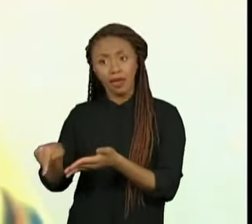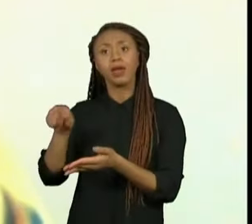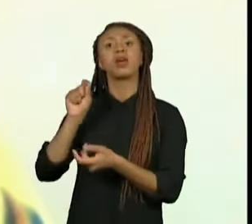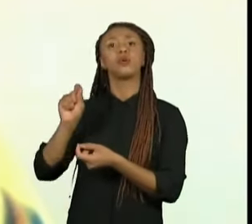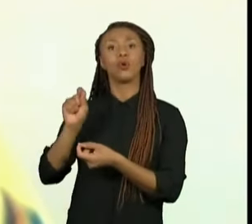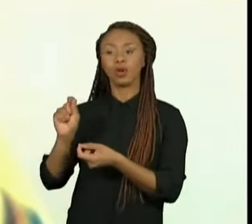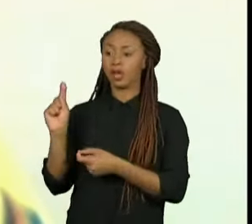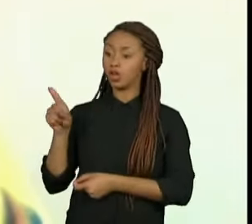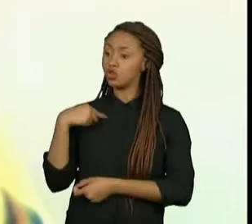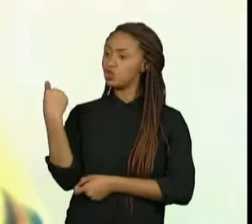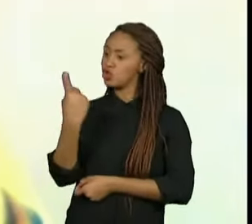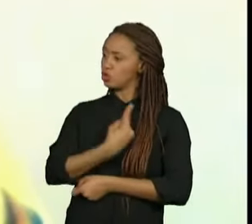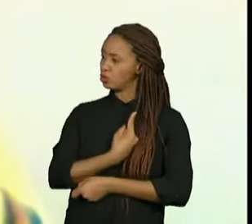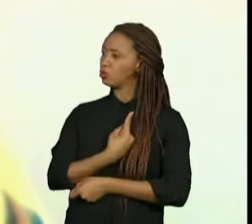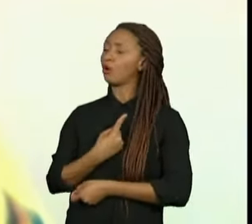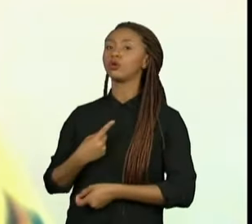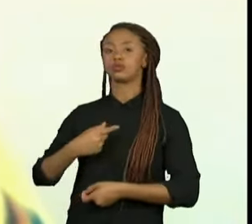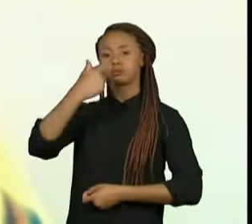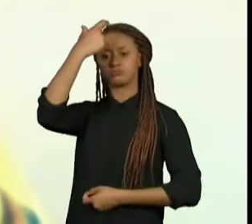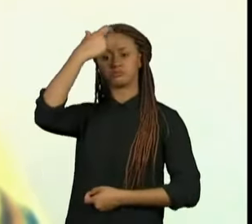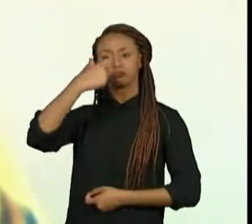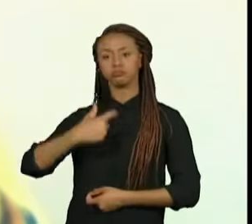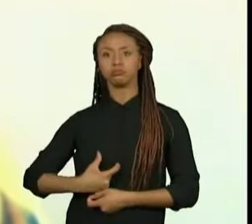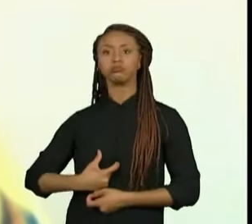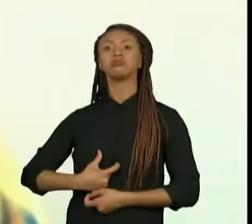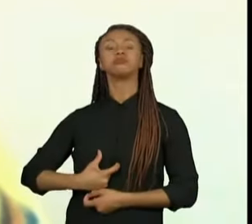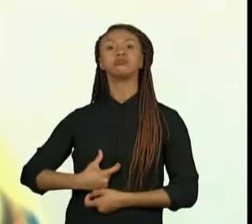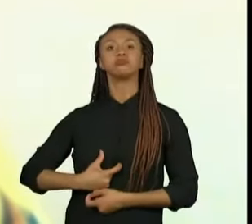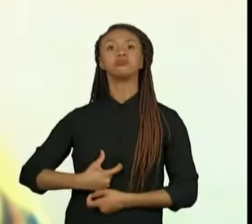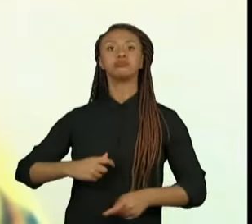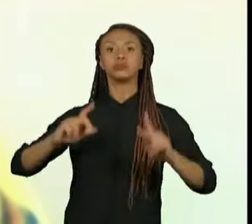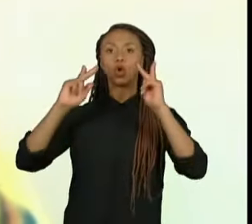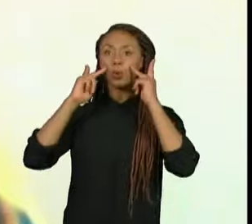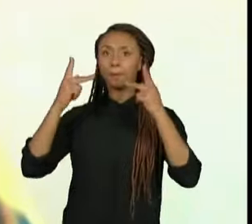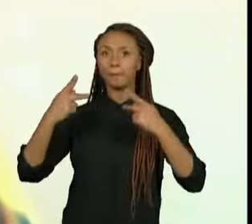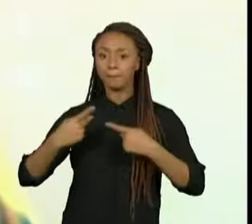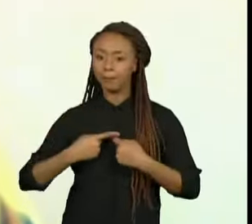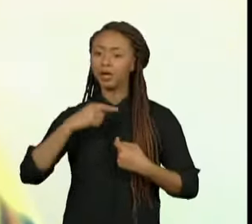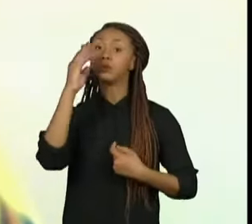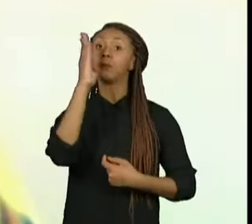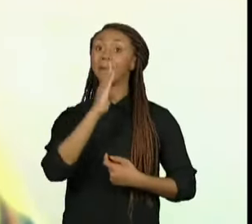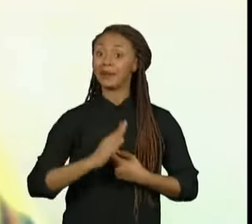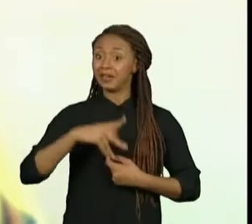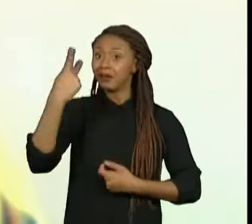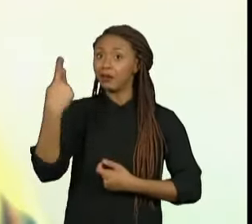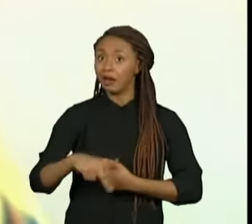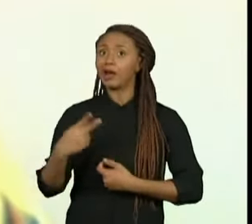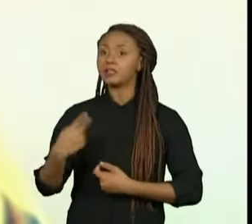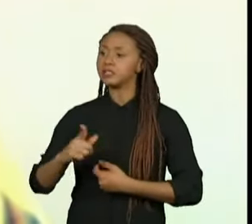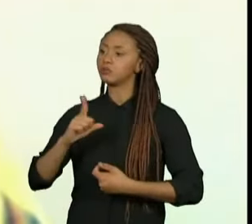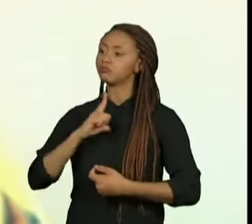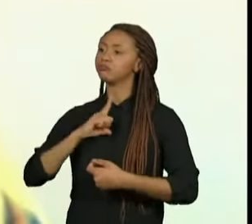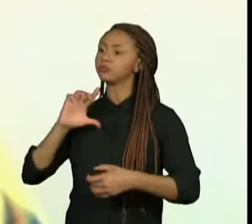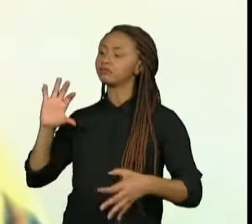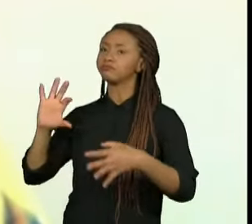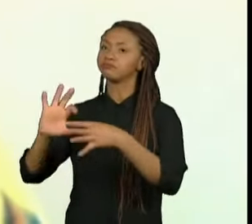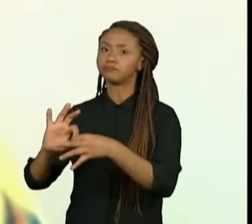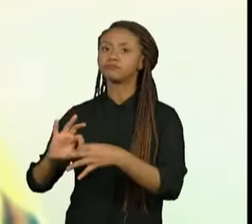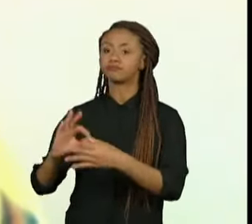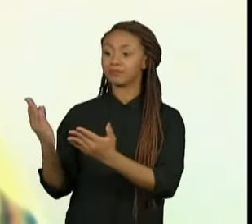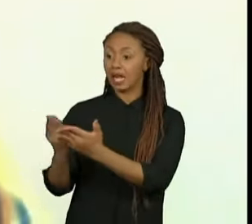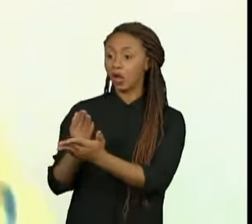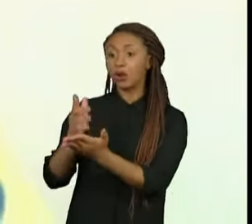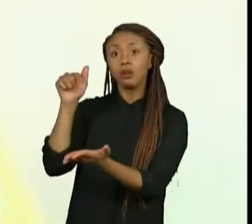fundação, como pessoas, como sujeitos na nacionalidade brasileira. Perfeito. Eu acho que a literatura